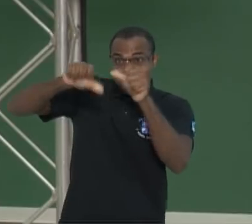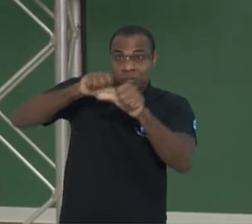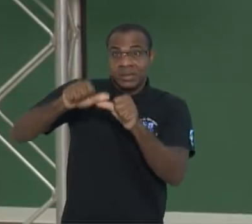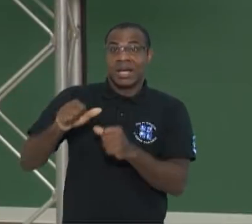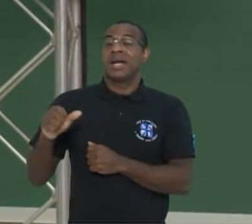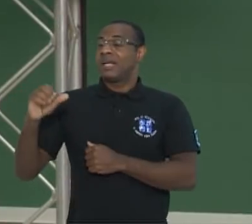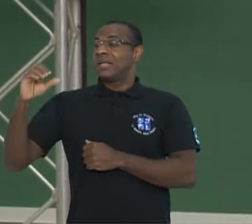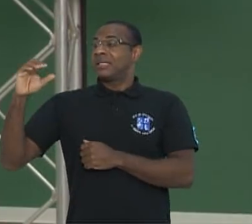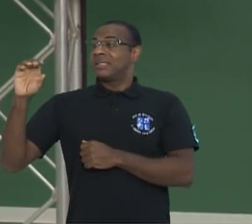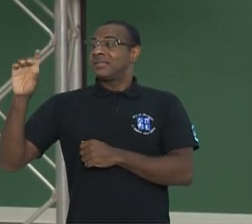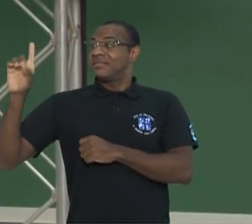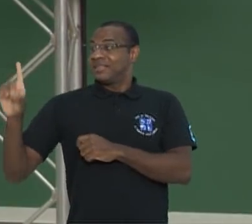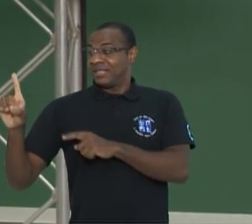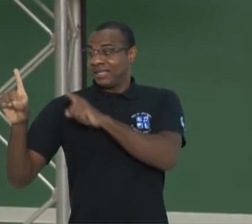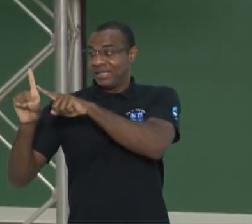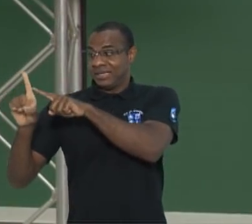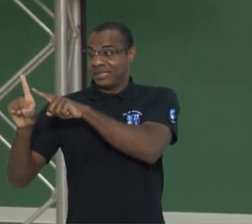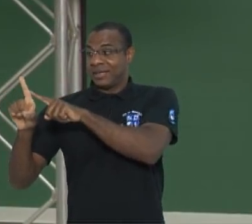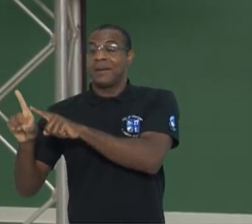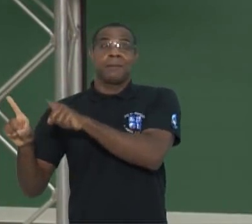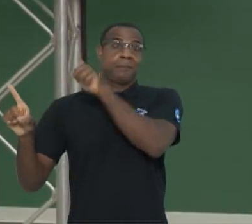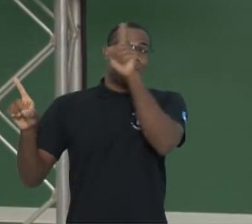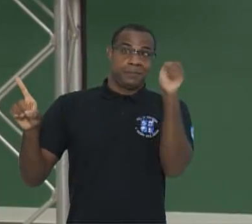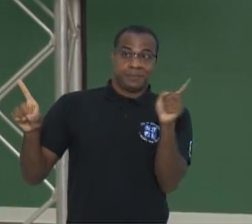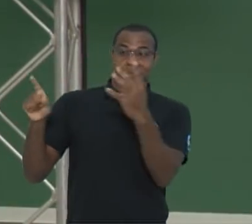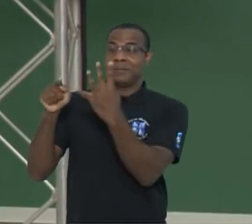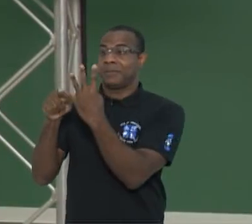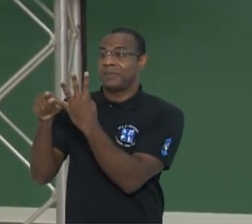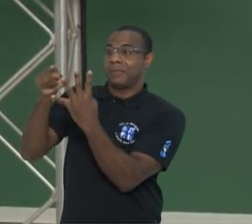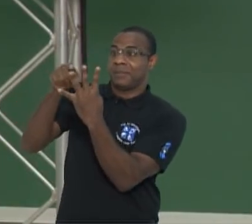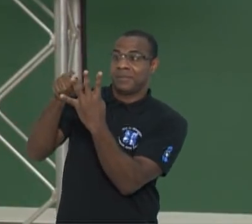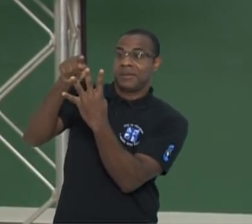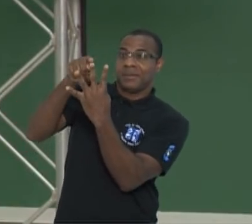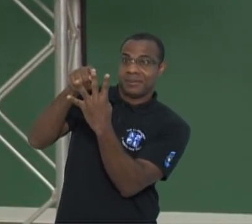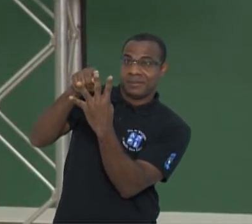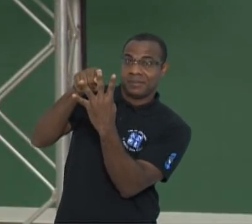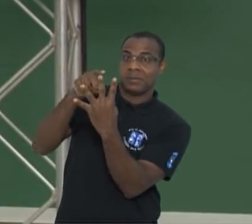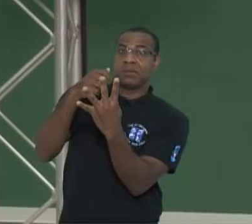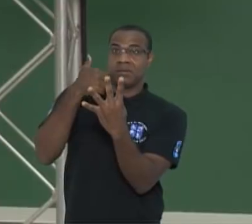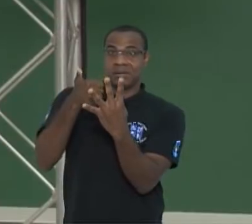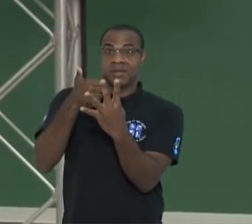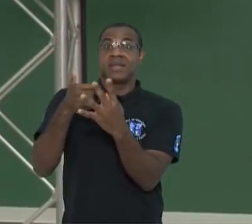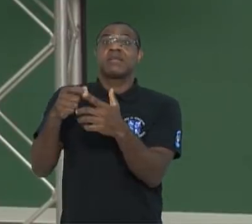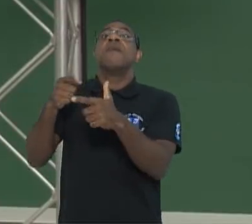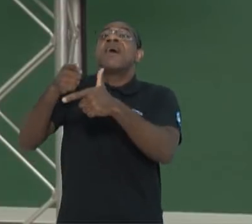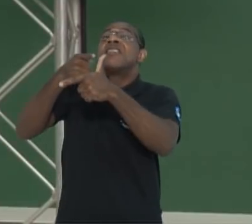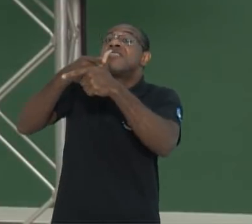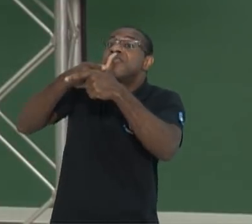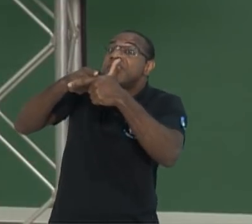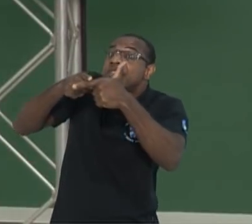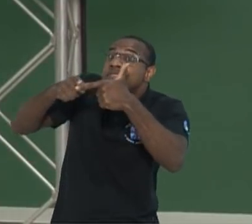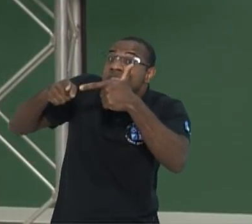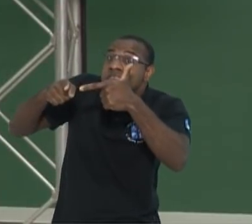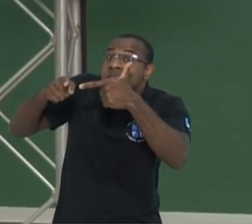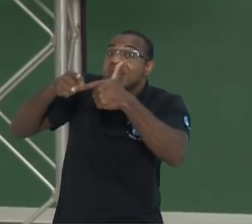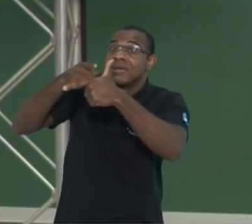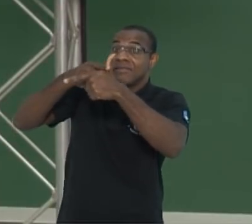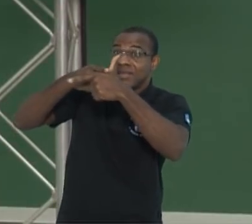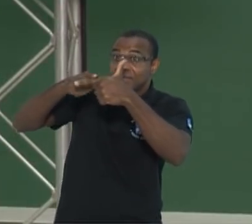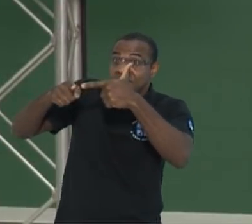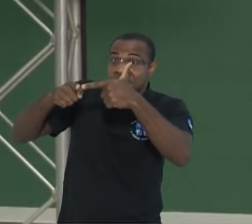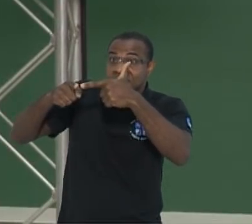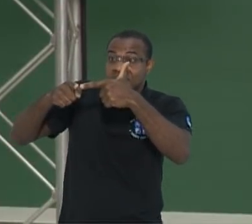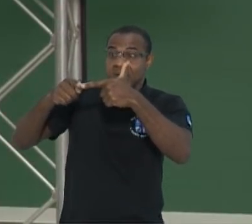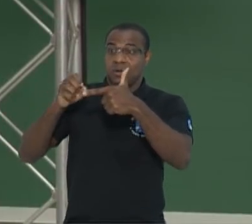cúbicos. Então eu estou indo da direita agora para a esquerda. Então eu vou dividir por 1.000 cada unidade que eu